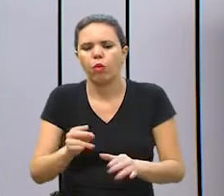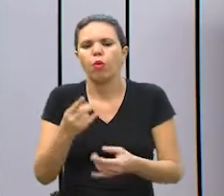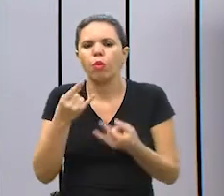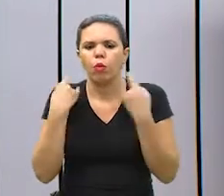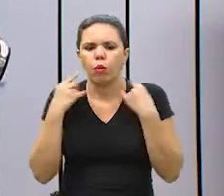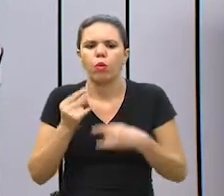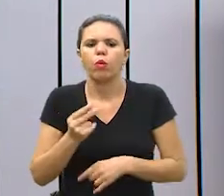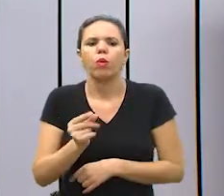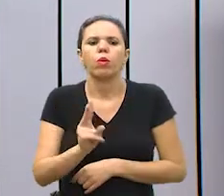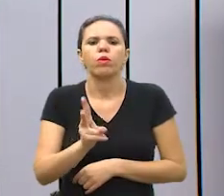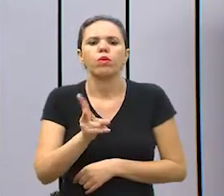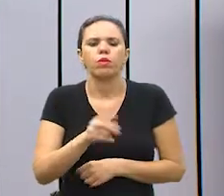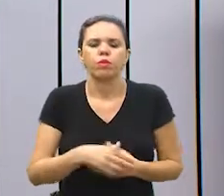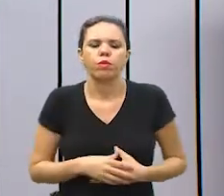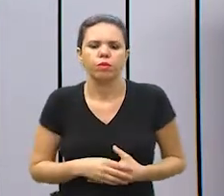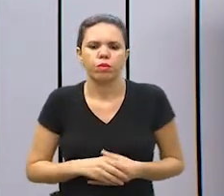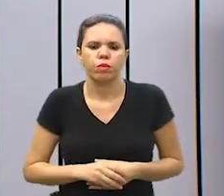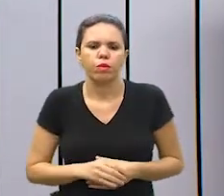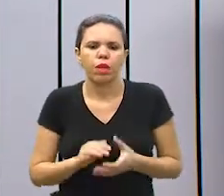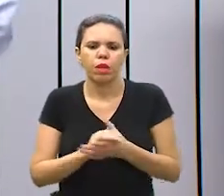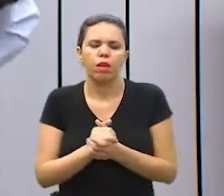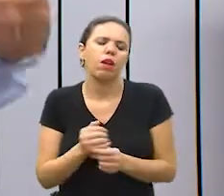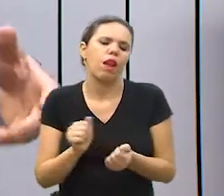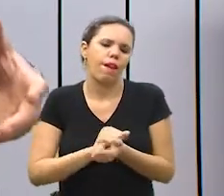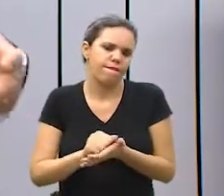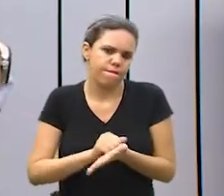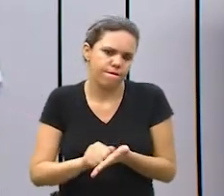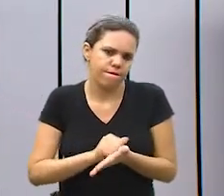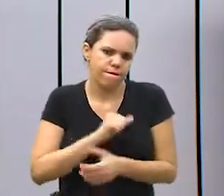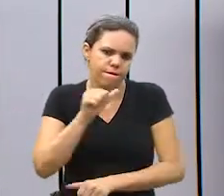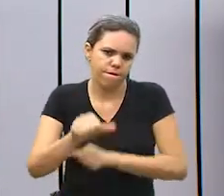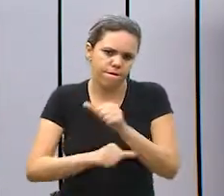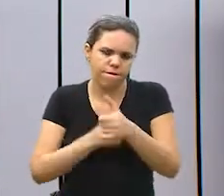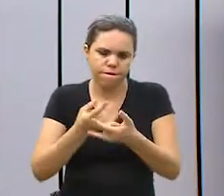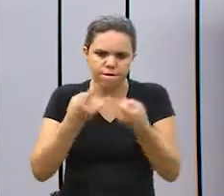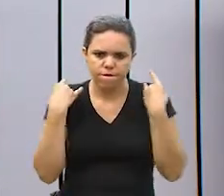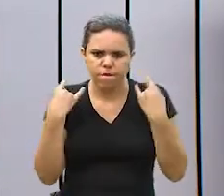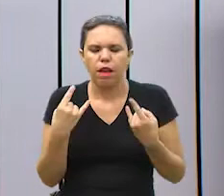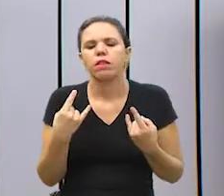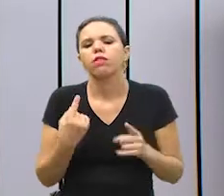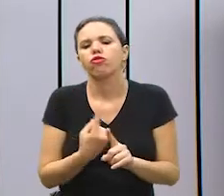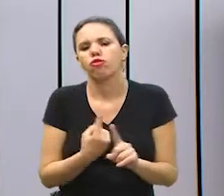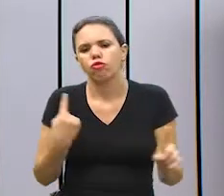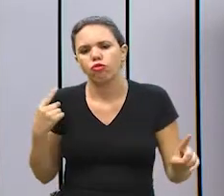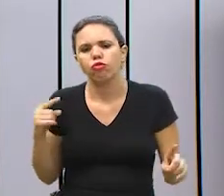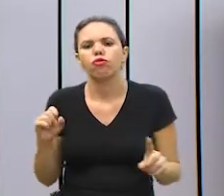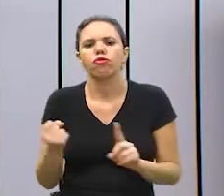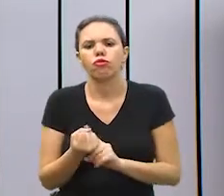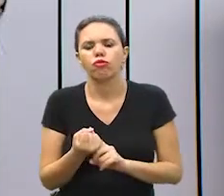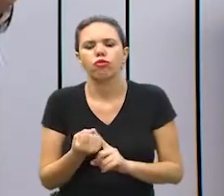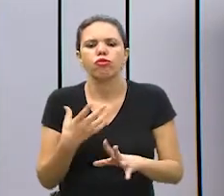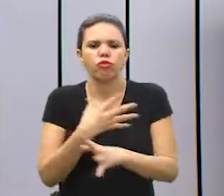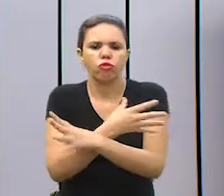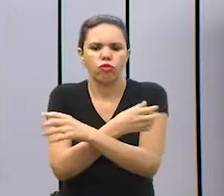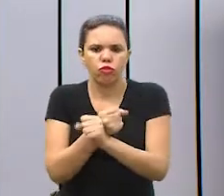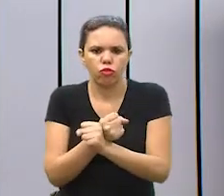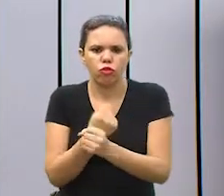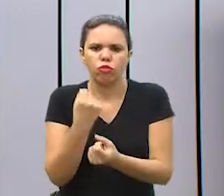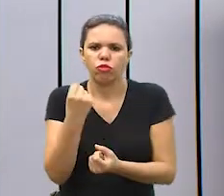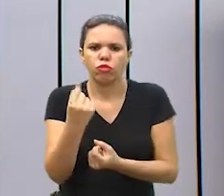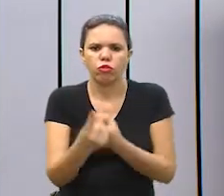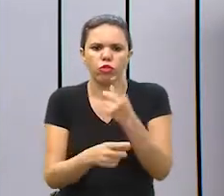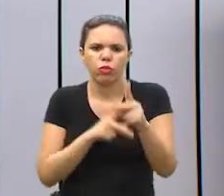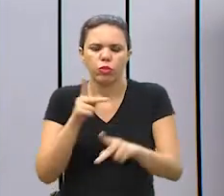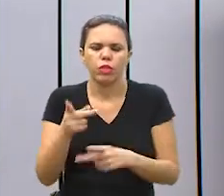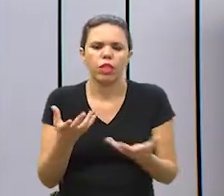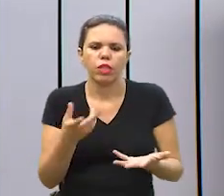máscara o tempo todo, né? Lavar a sua máscara, trocar a sua máscara. O isolamento social, lockdown, como alguns,